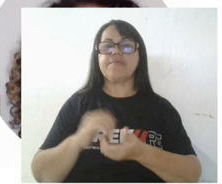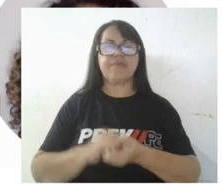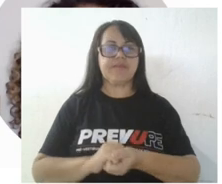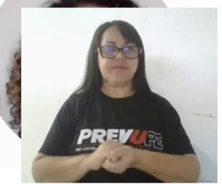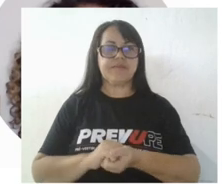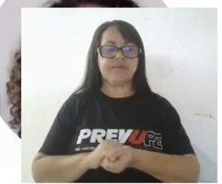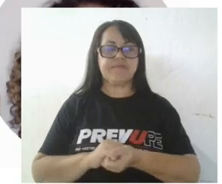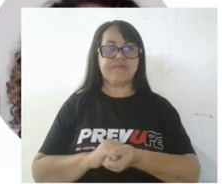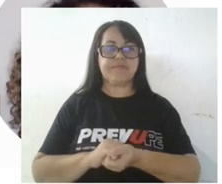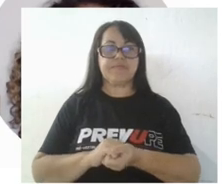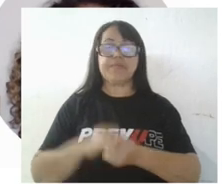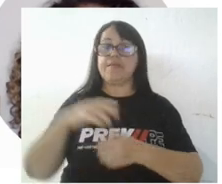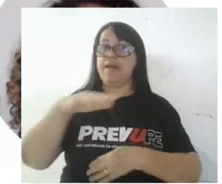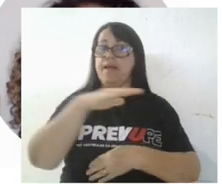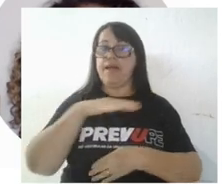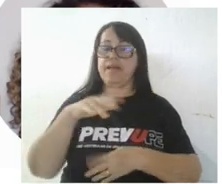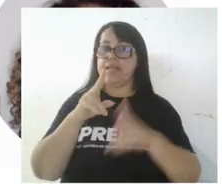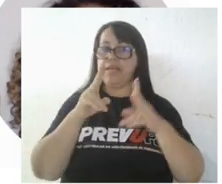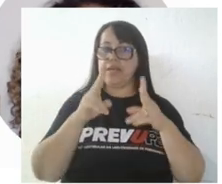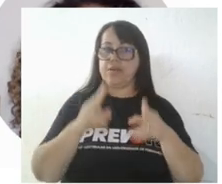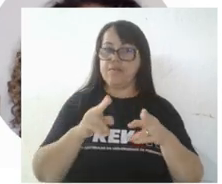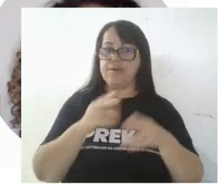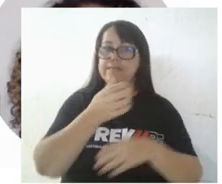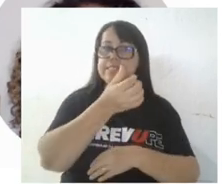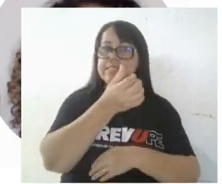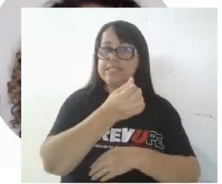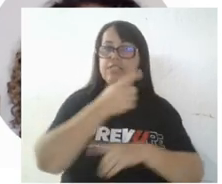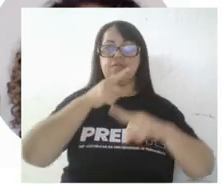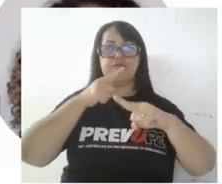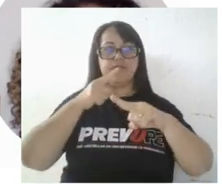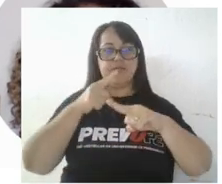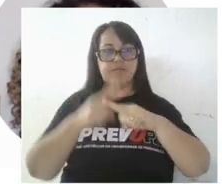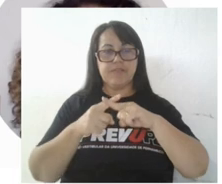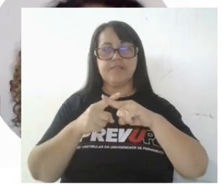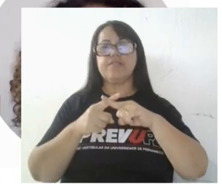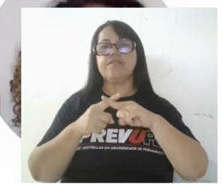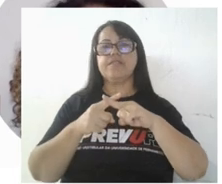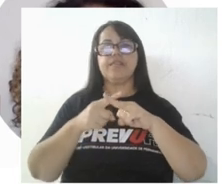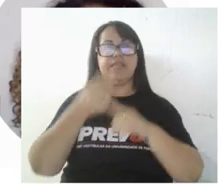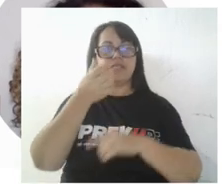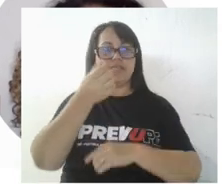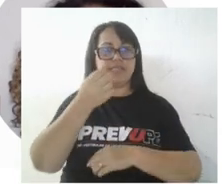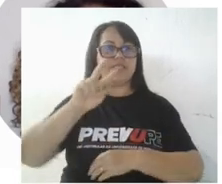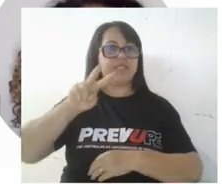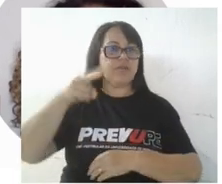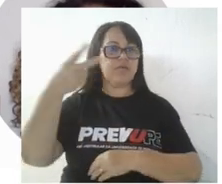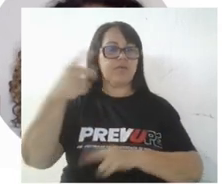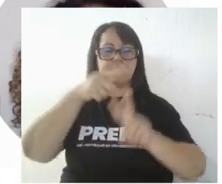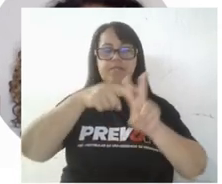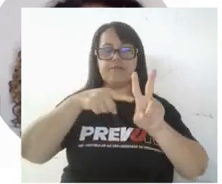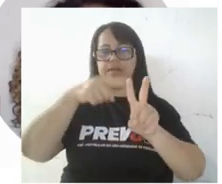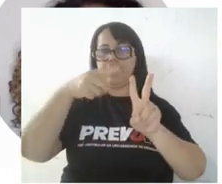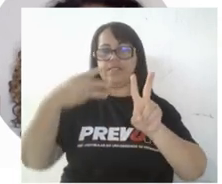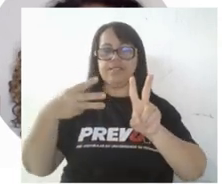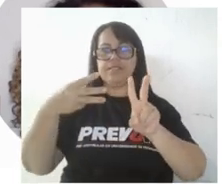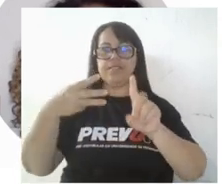4. Então, a área será igual a 6 vezes 6 ao quadrado, raiz